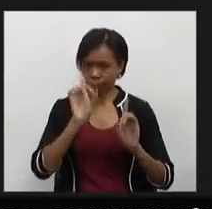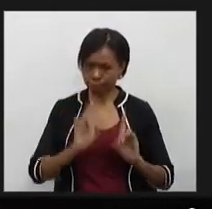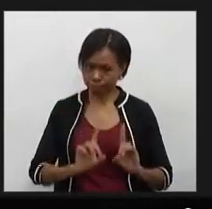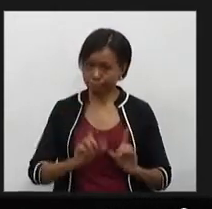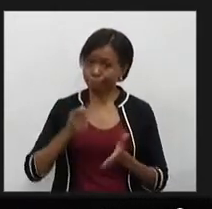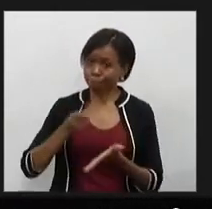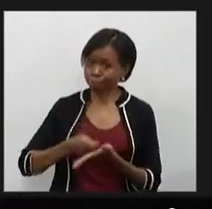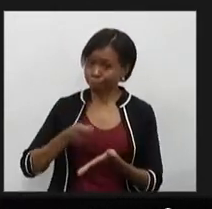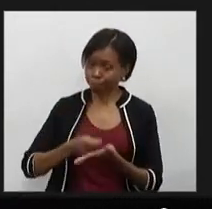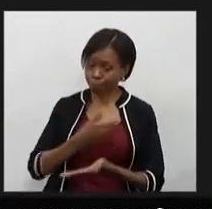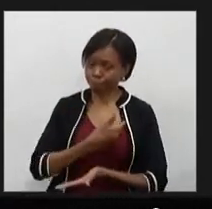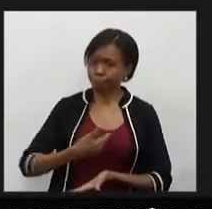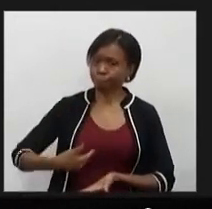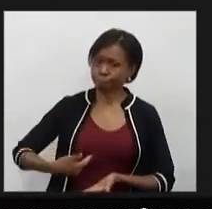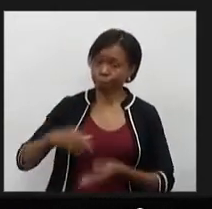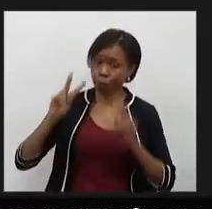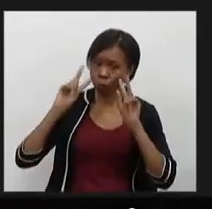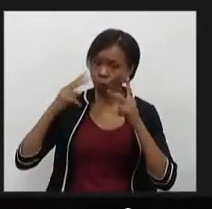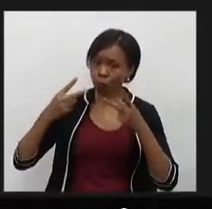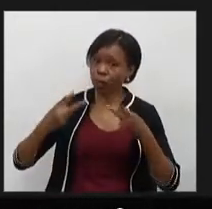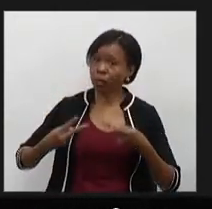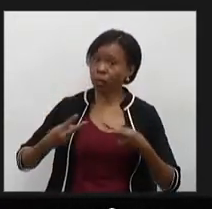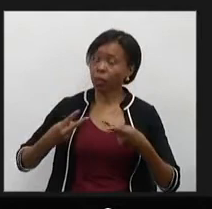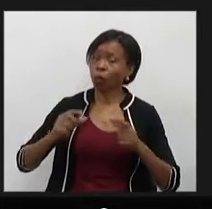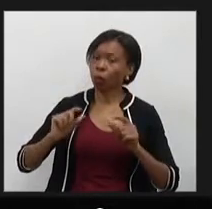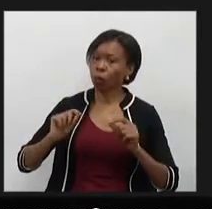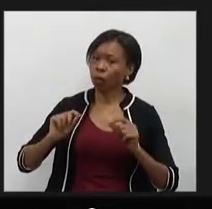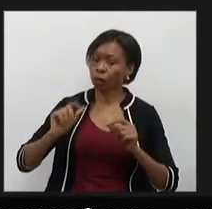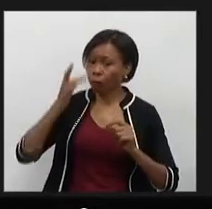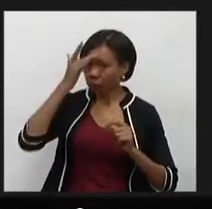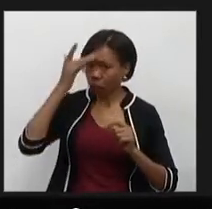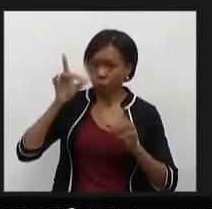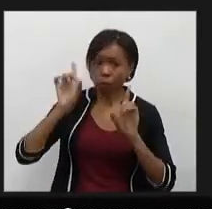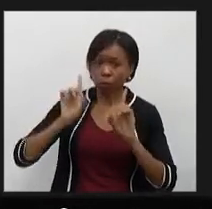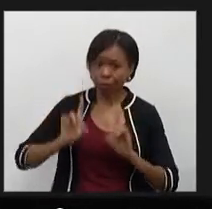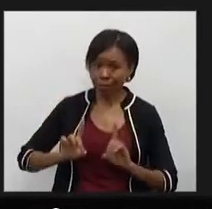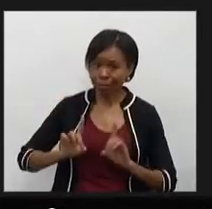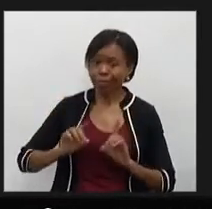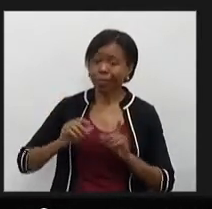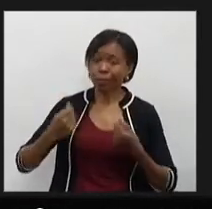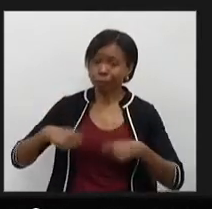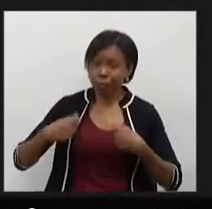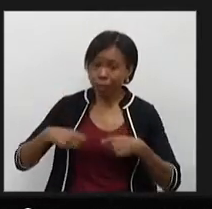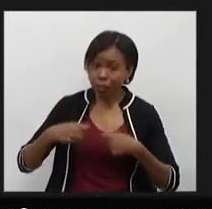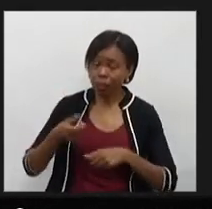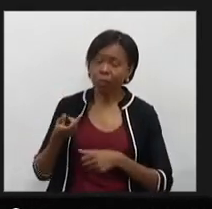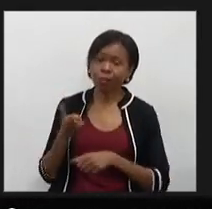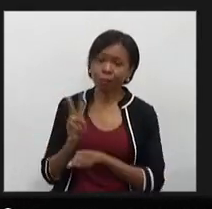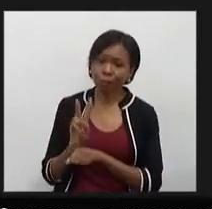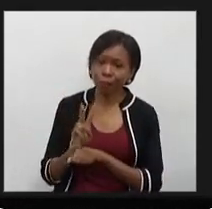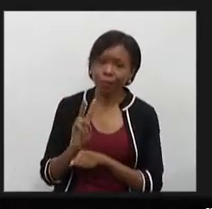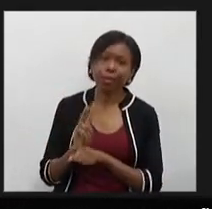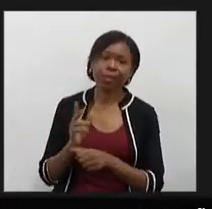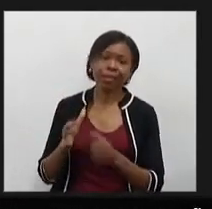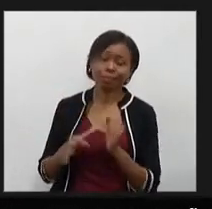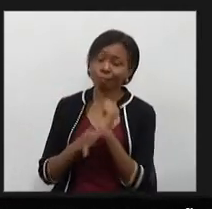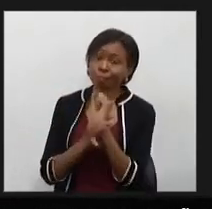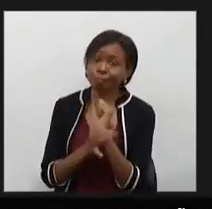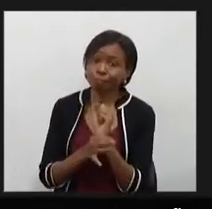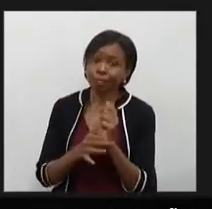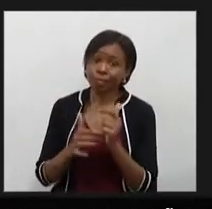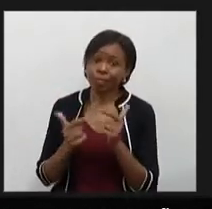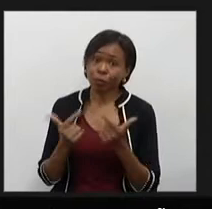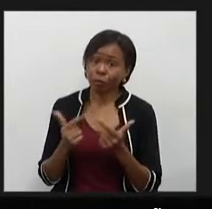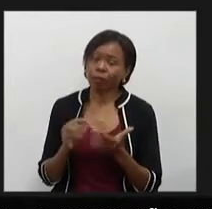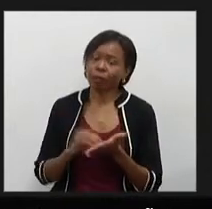reconhecer as pessoas com deficiência como pessoas vulneráveis, né? E adotar medidas ideais e cabíveis para que possa